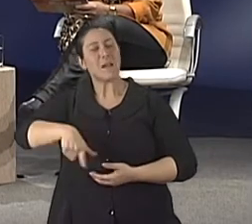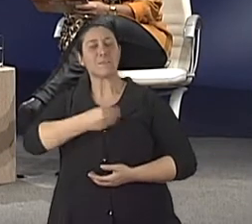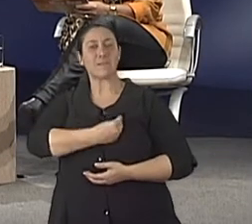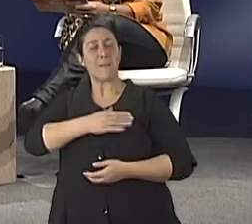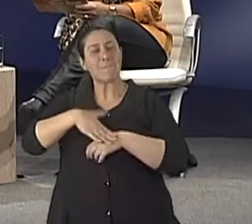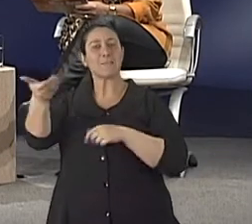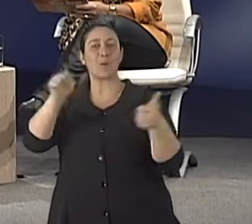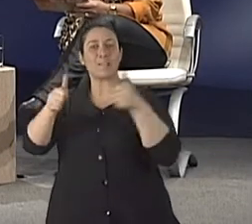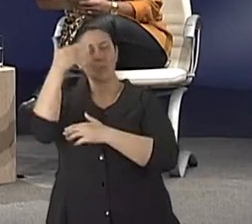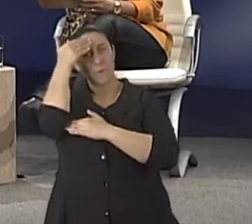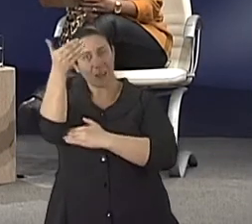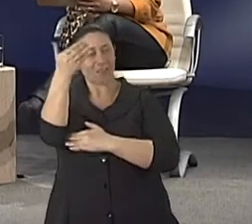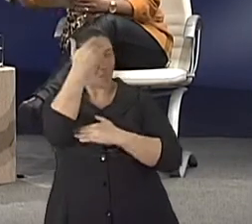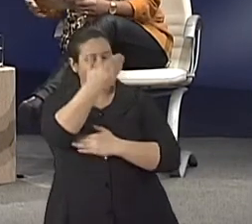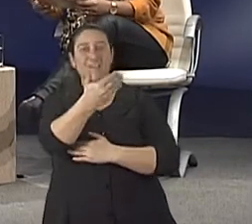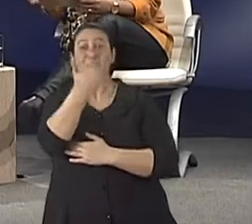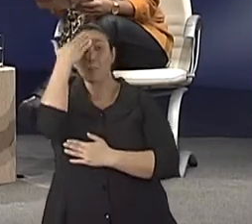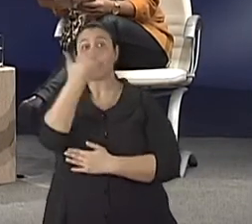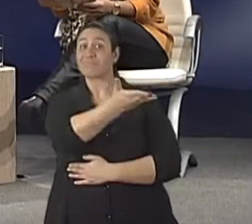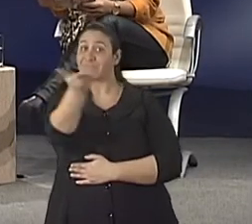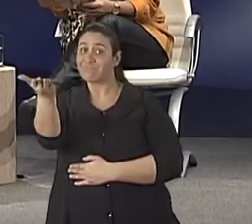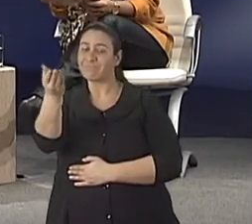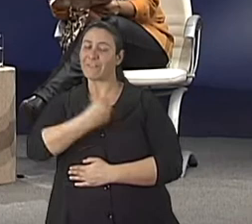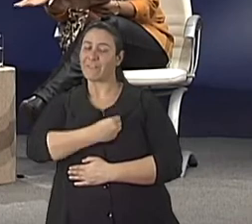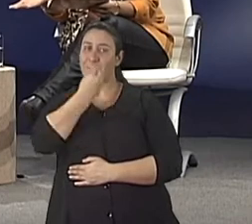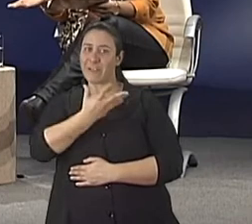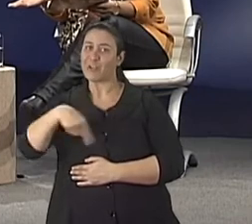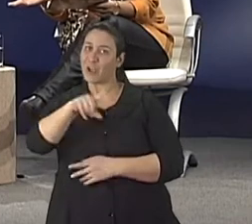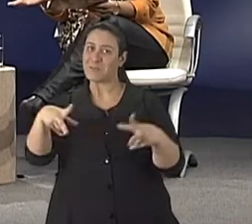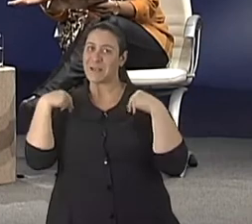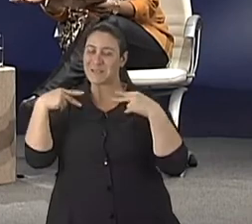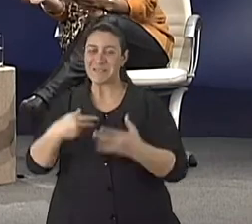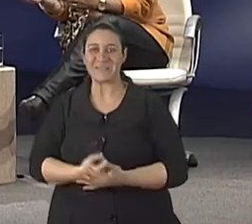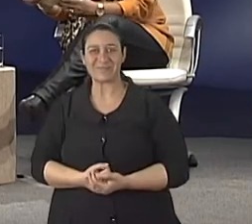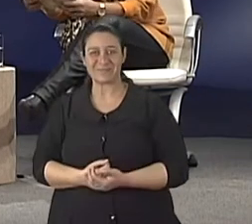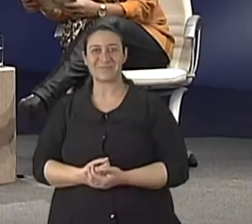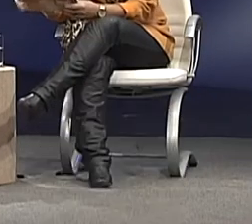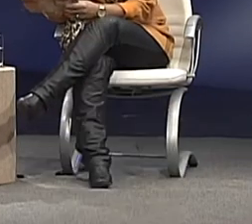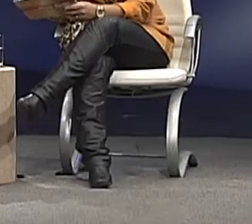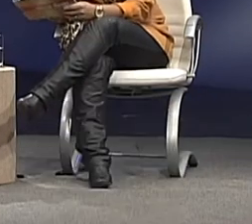mais qualidade muito obrigado doutor briga obrigado a vocês e viva bem que a gente merece né